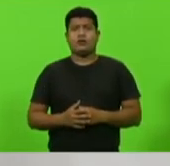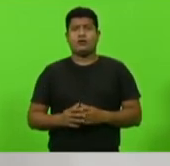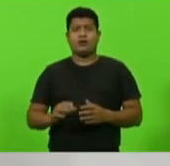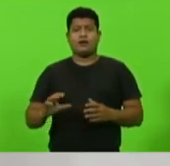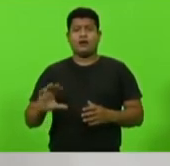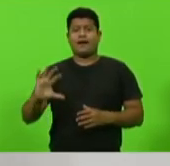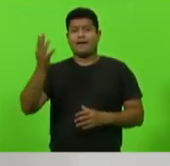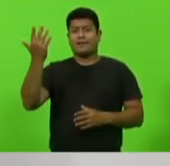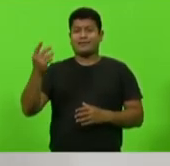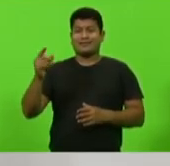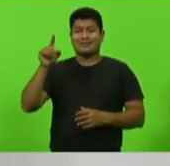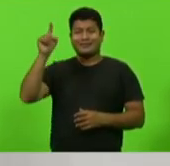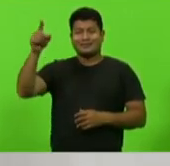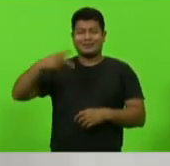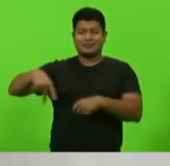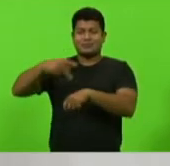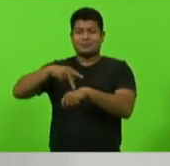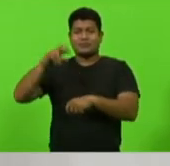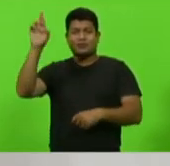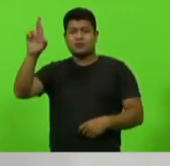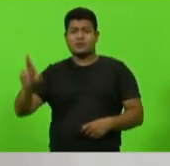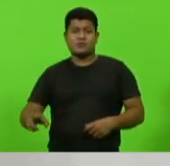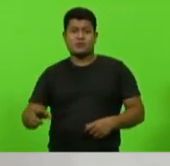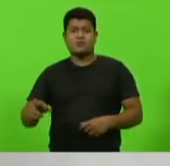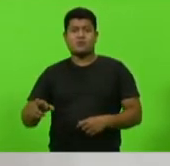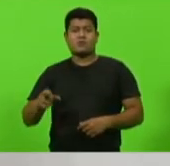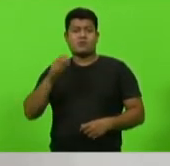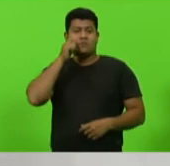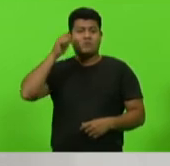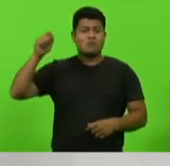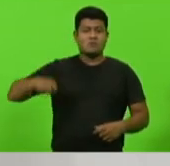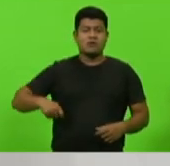Rússia e na Ucrânia. Qual a briga lá? A briga é petróleo.